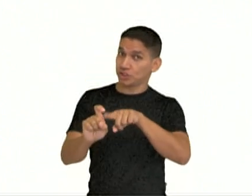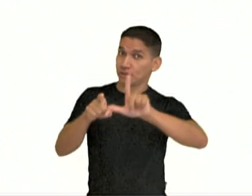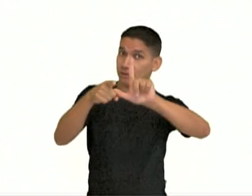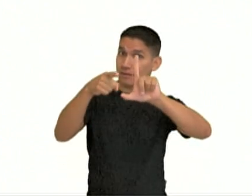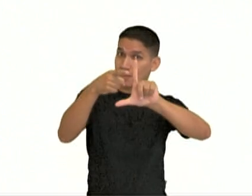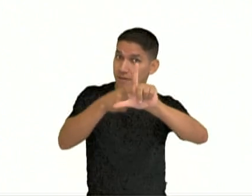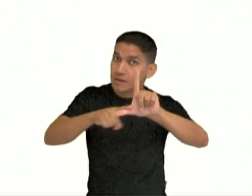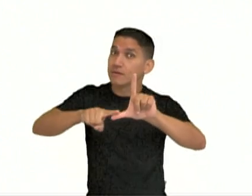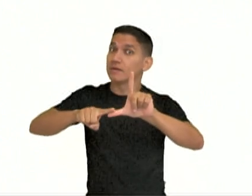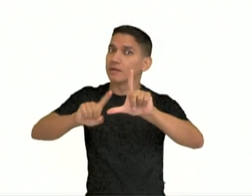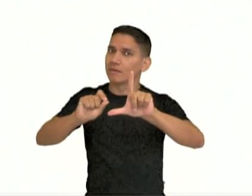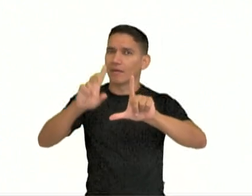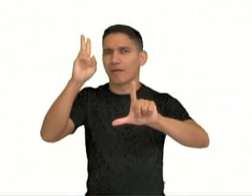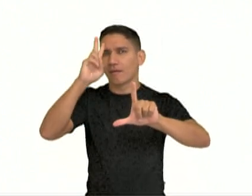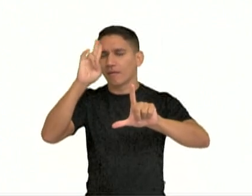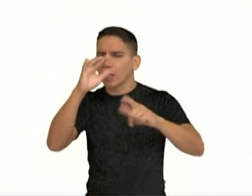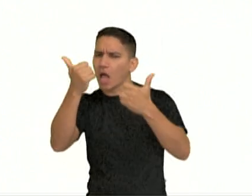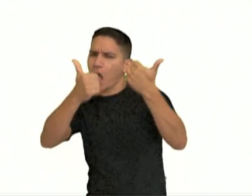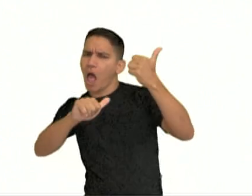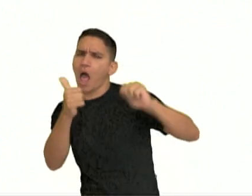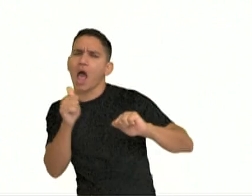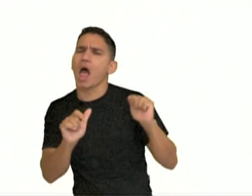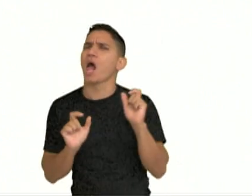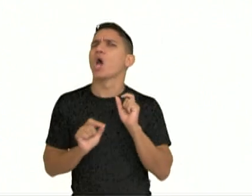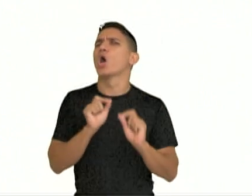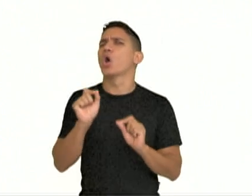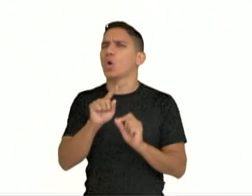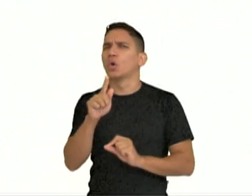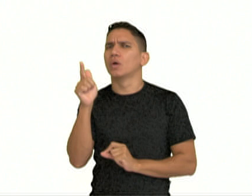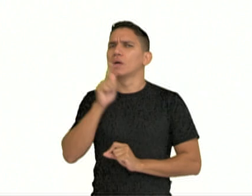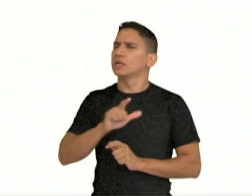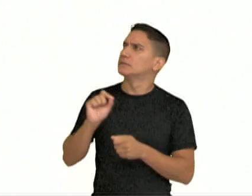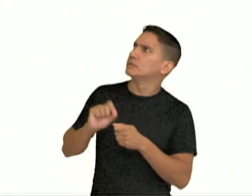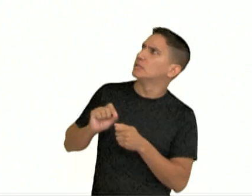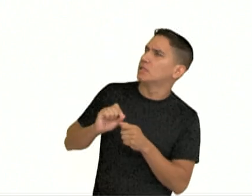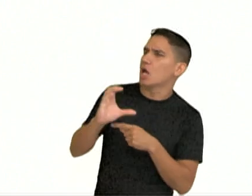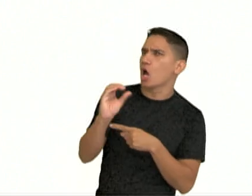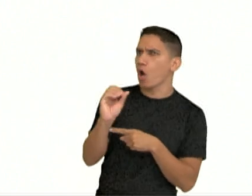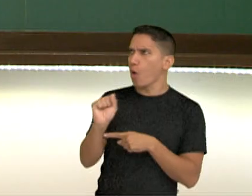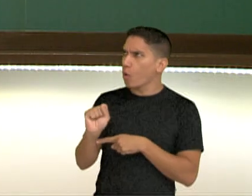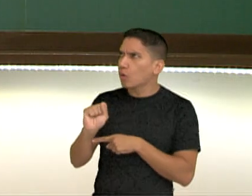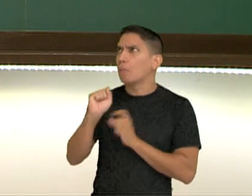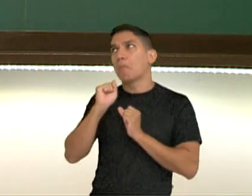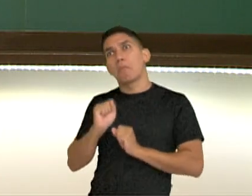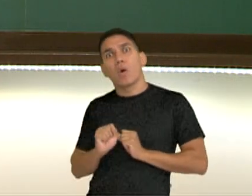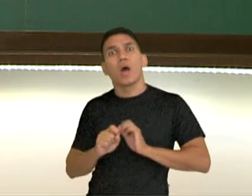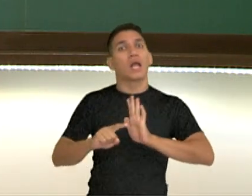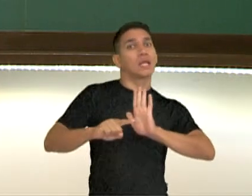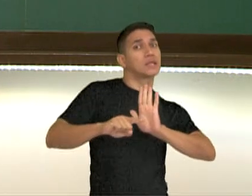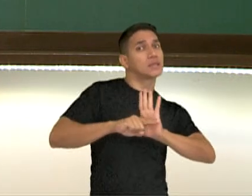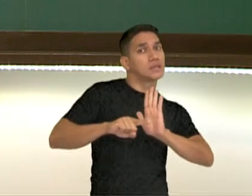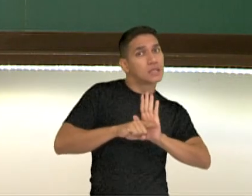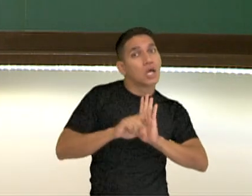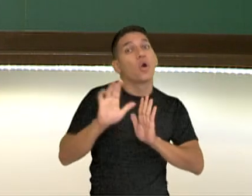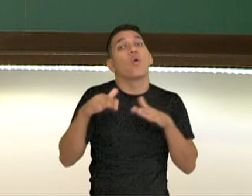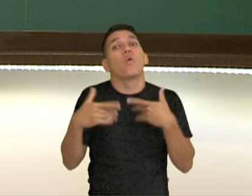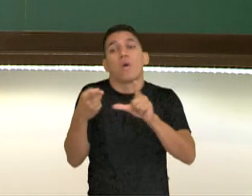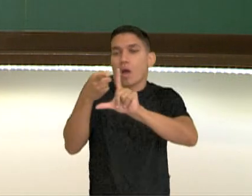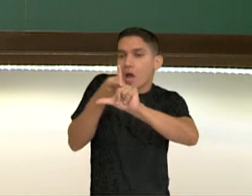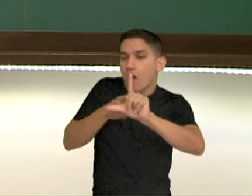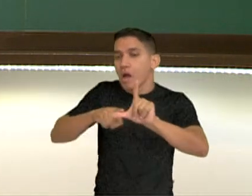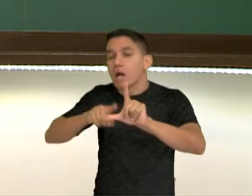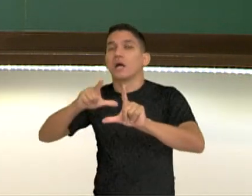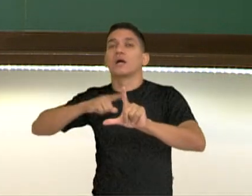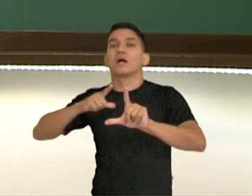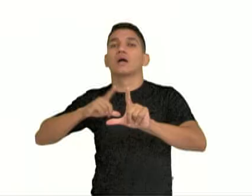Então, você analisa aonde que você tem aquele cosseno que pode ser negativo e qual ângulo que tem aquele valor